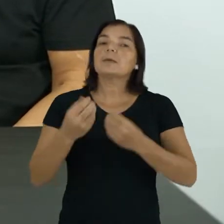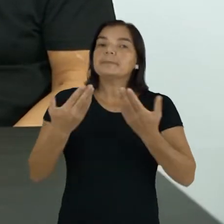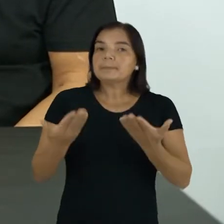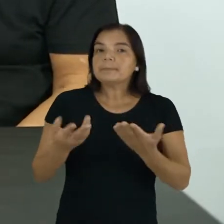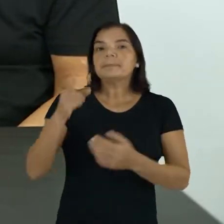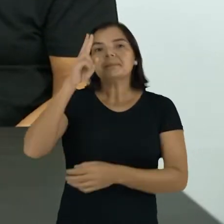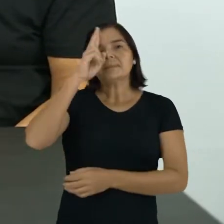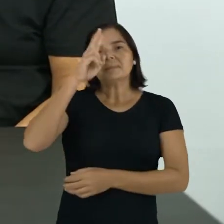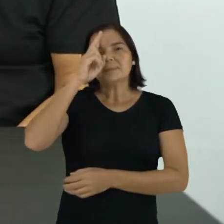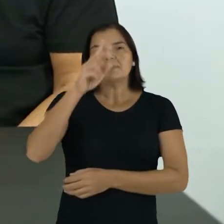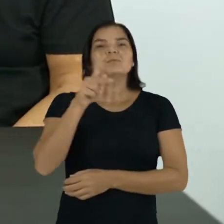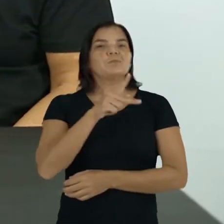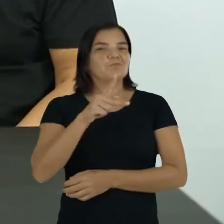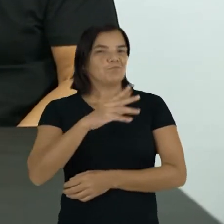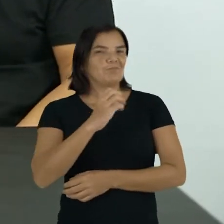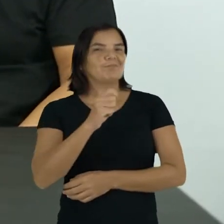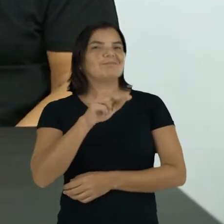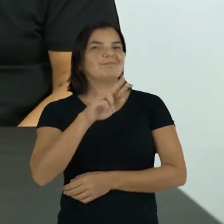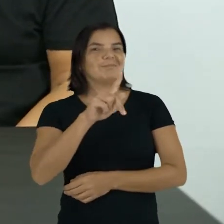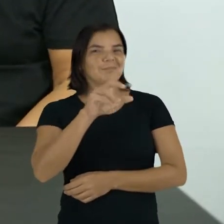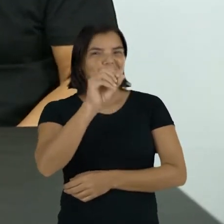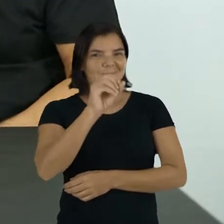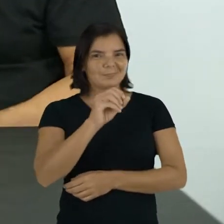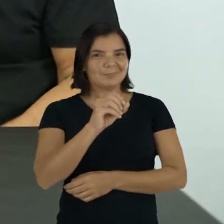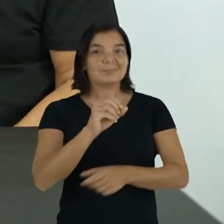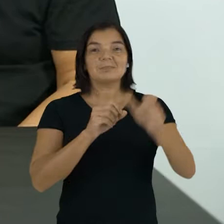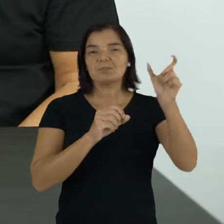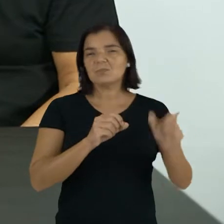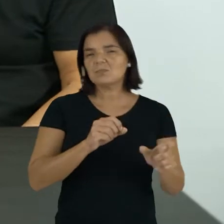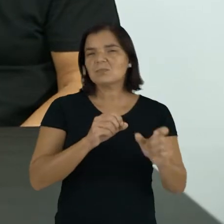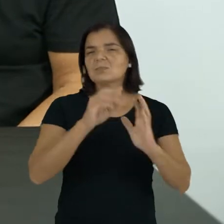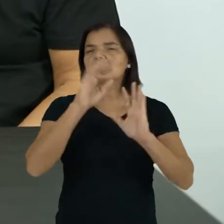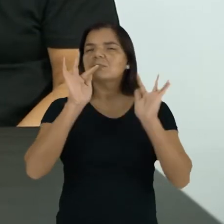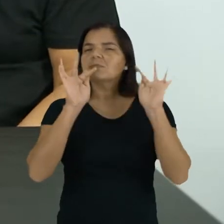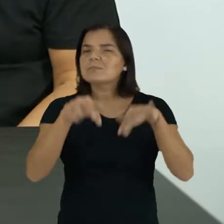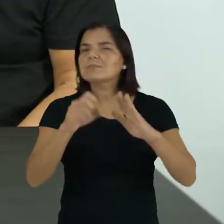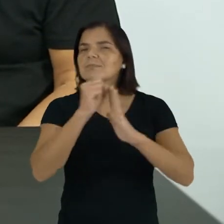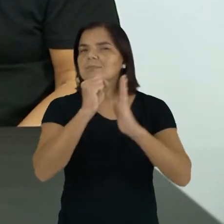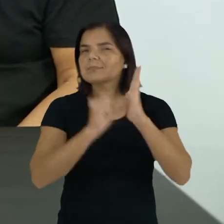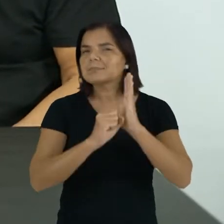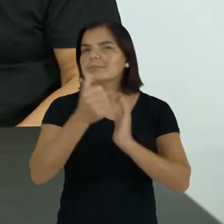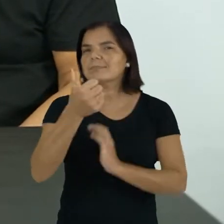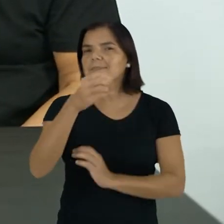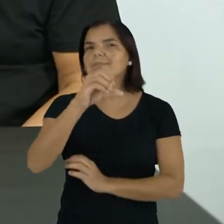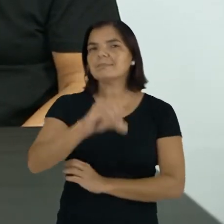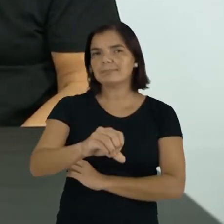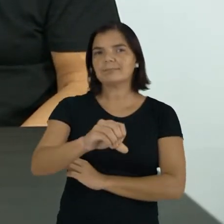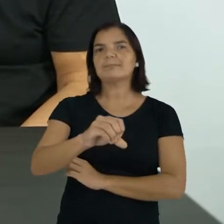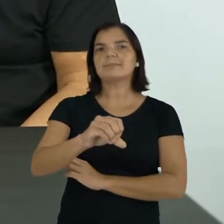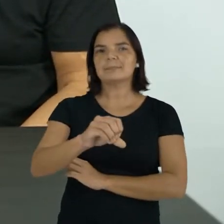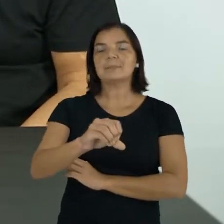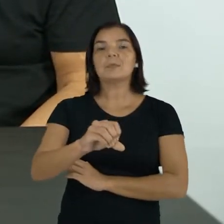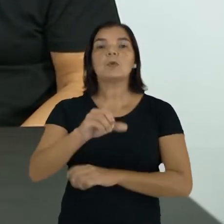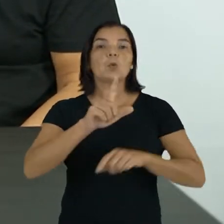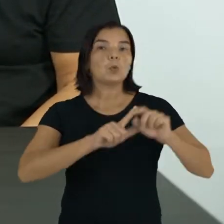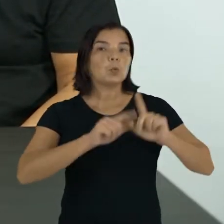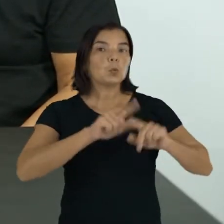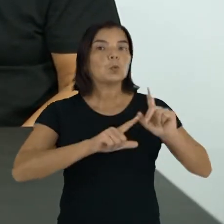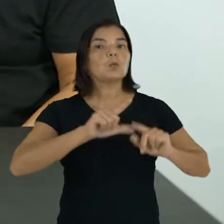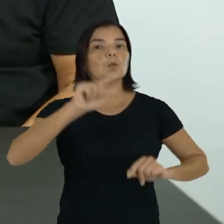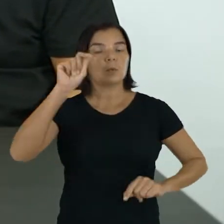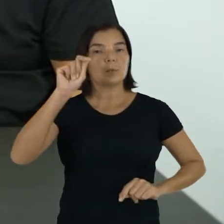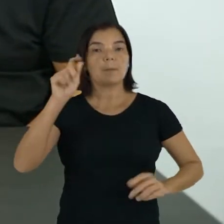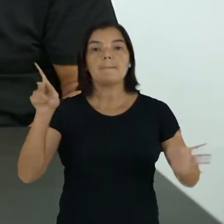essa história começa, viu, professor Carlos? Sim. Lá no finalzinho do século XIX, quando, sobretudo, o Acre era um